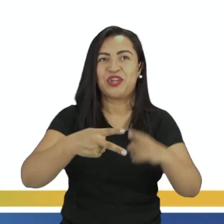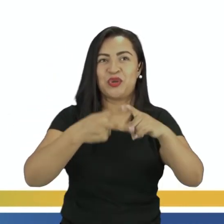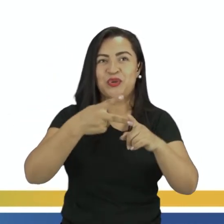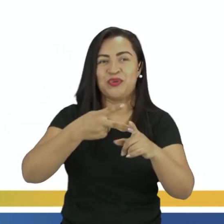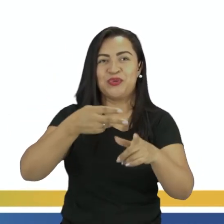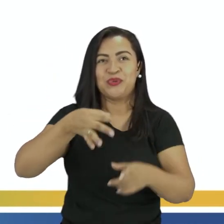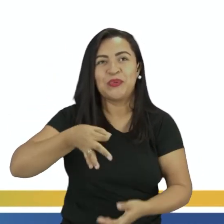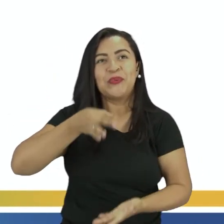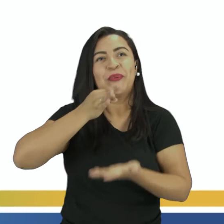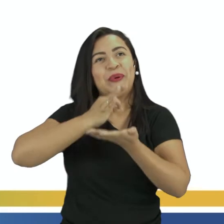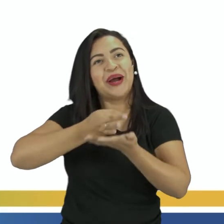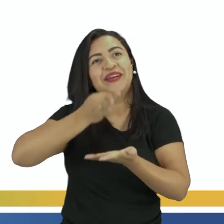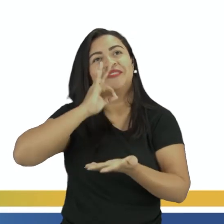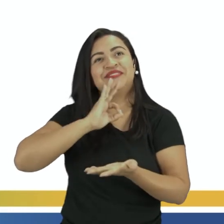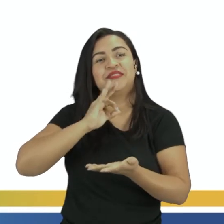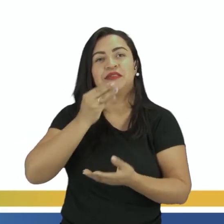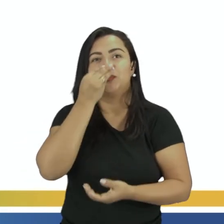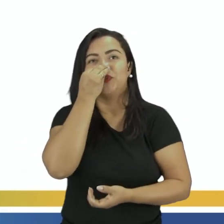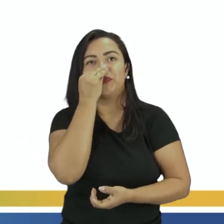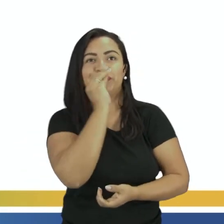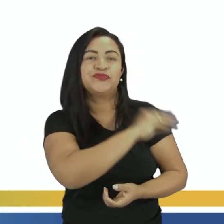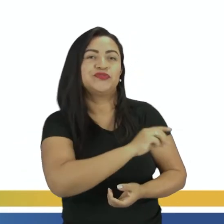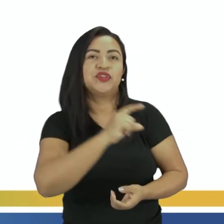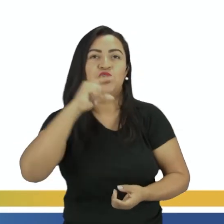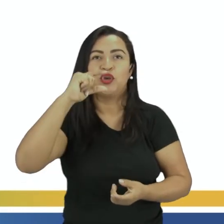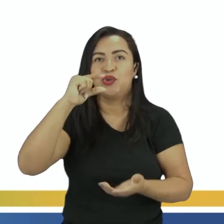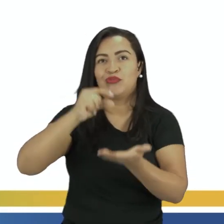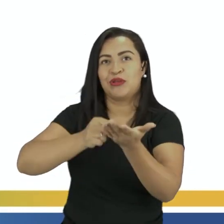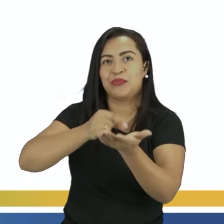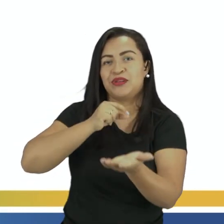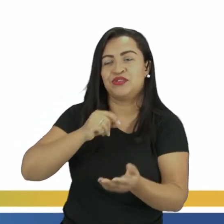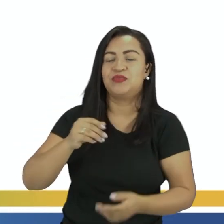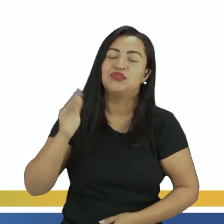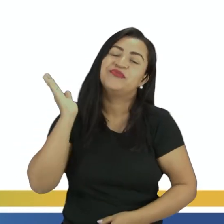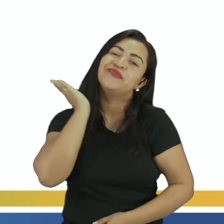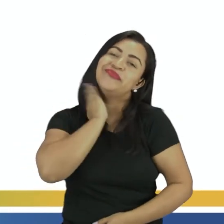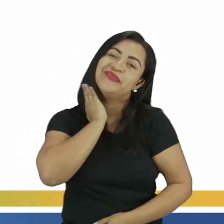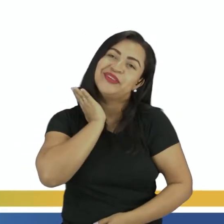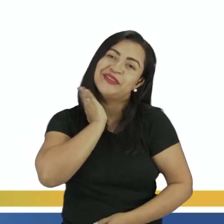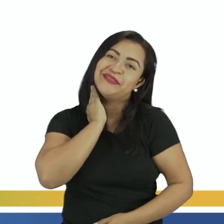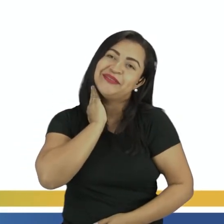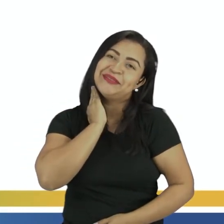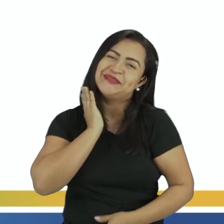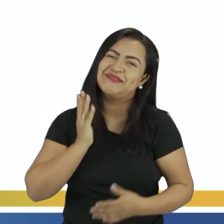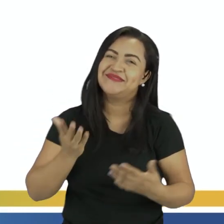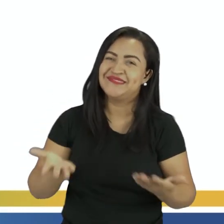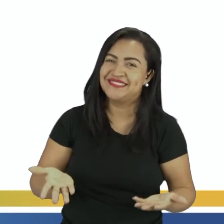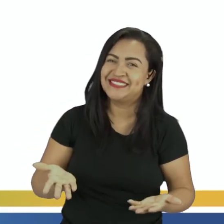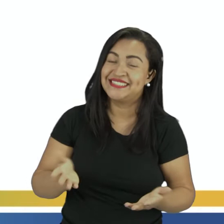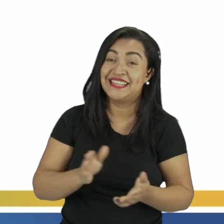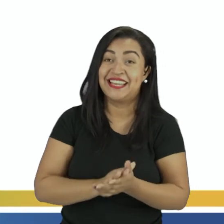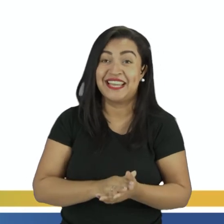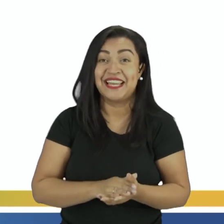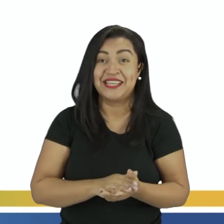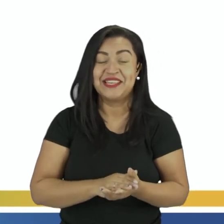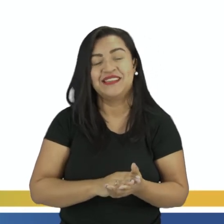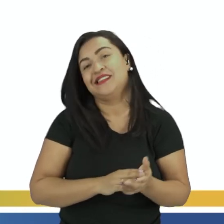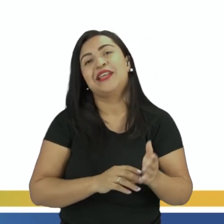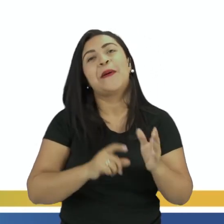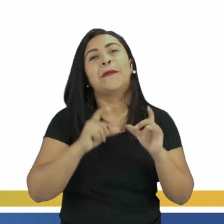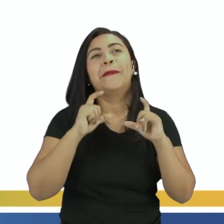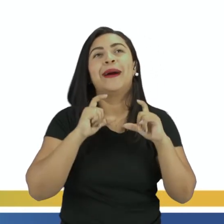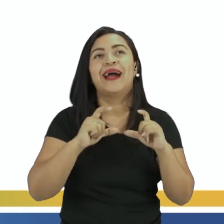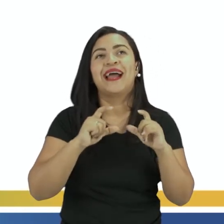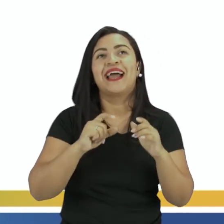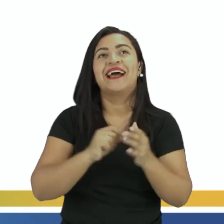indiferenças e 1 tablete e meio de preguiça. Isso aqui é um fragmento, né, de uma música do Legião